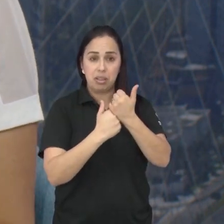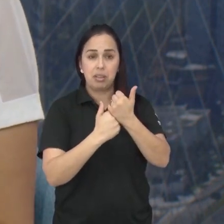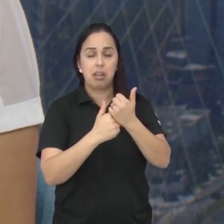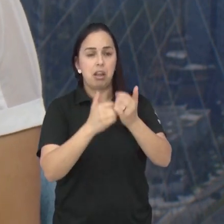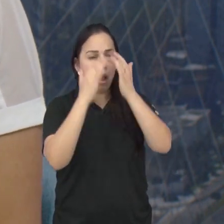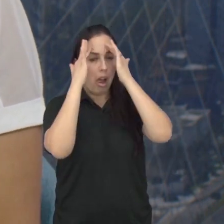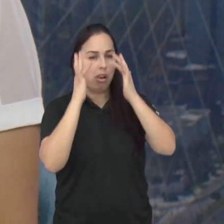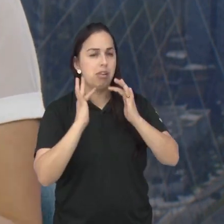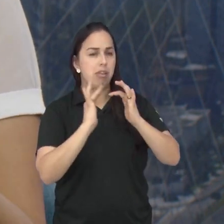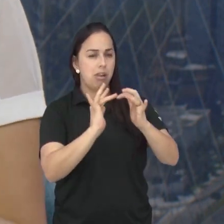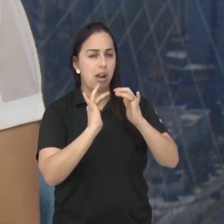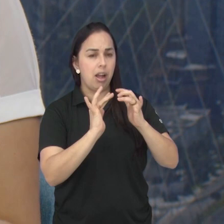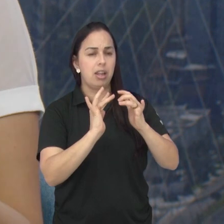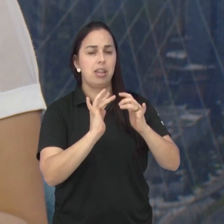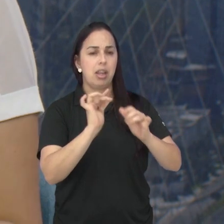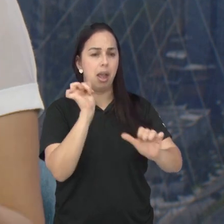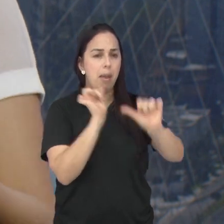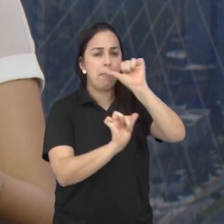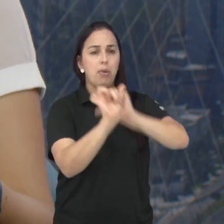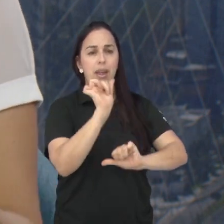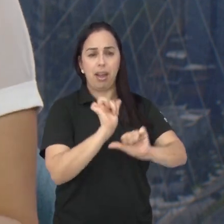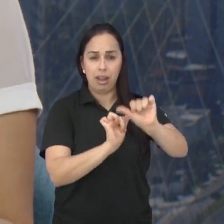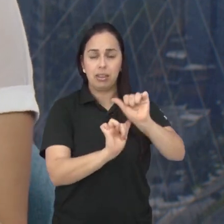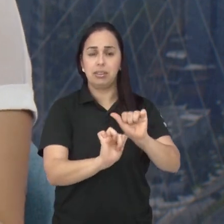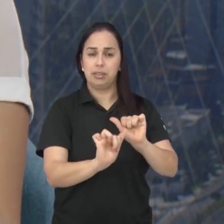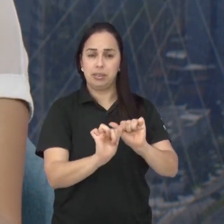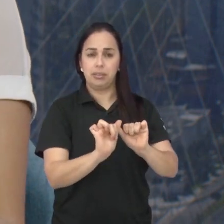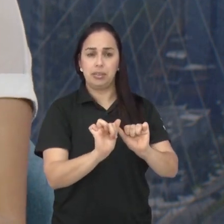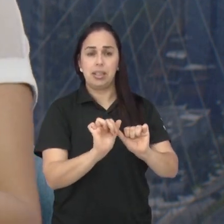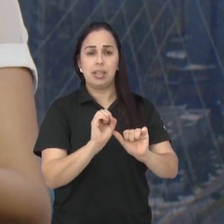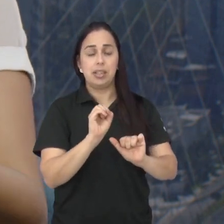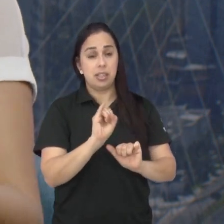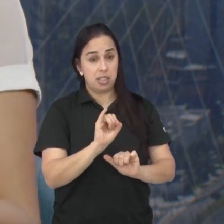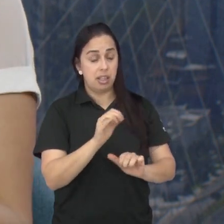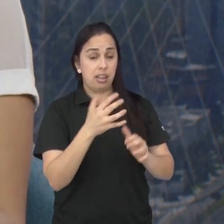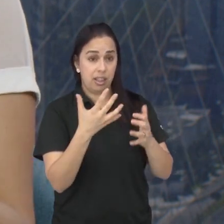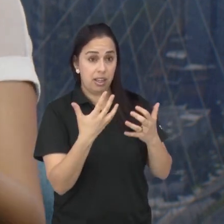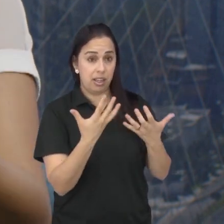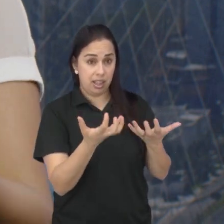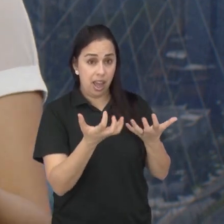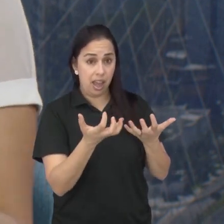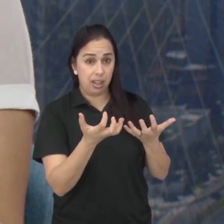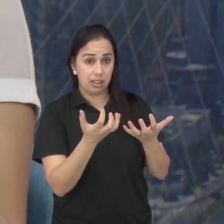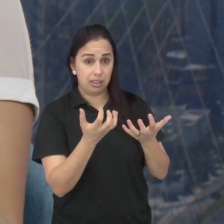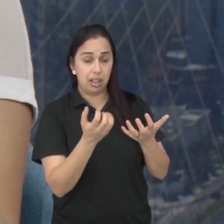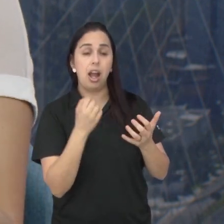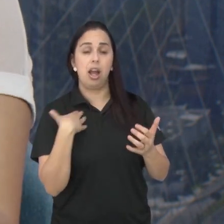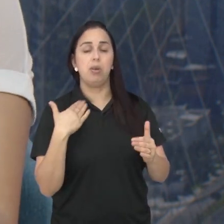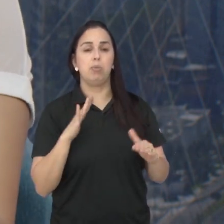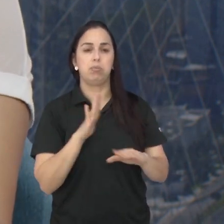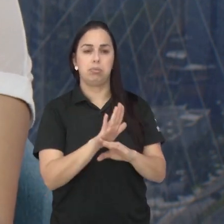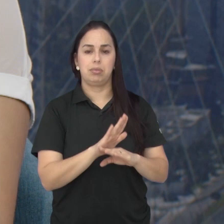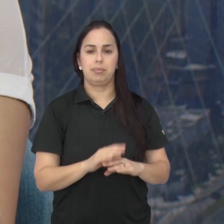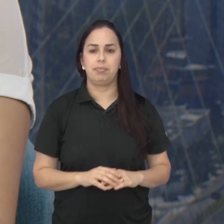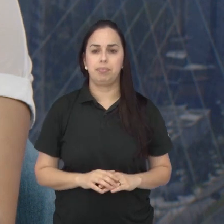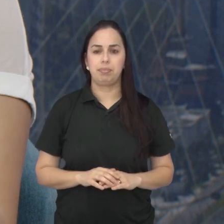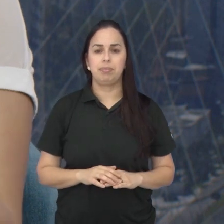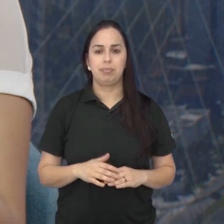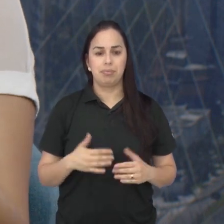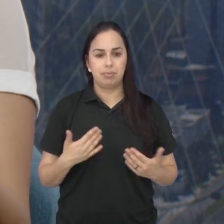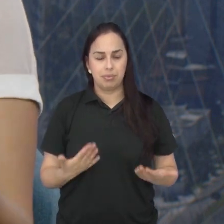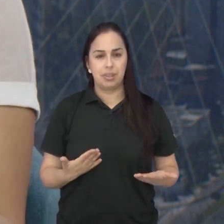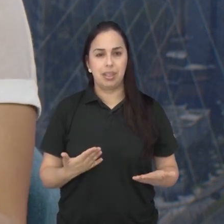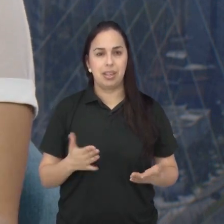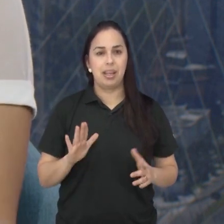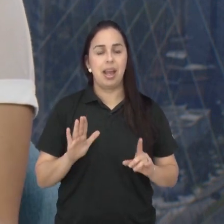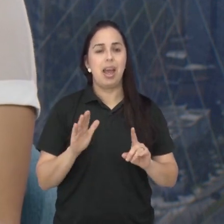você a refletir e melhorar essa situação, se assim você desejar, né? Sim. Então, é